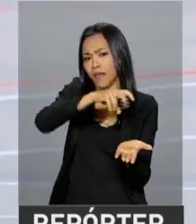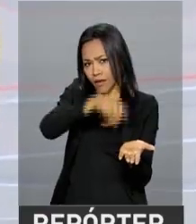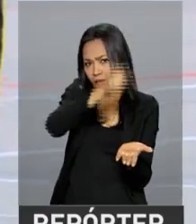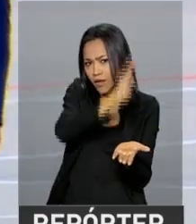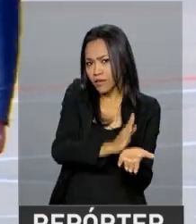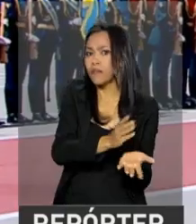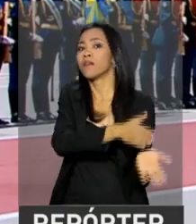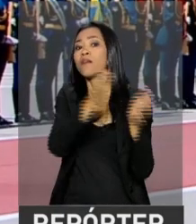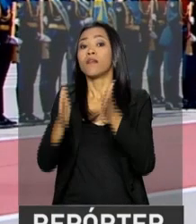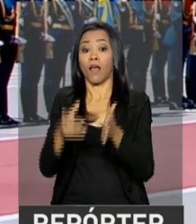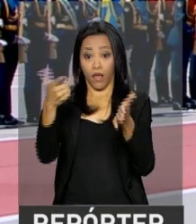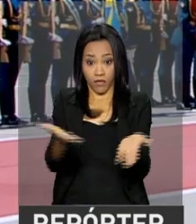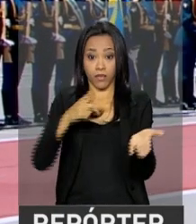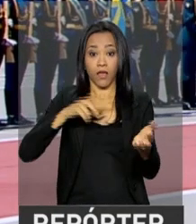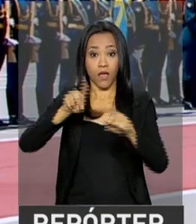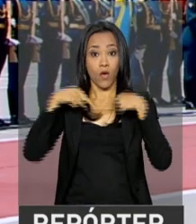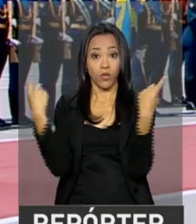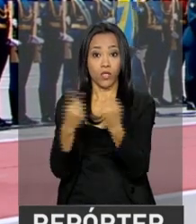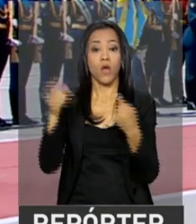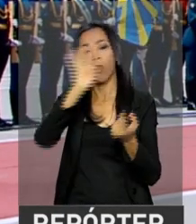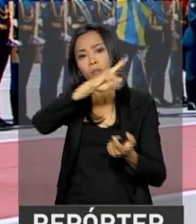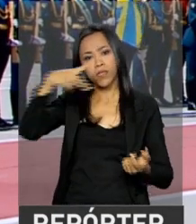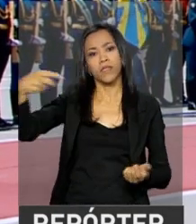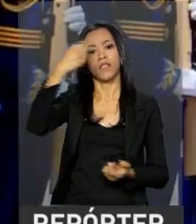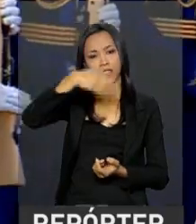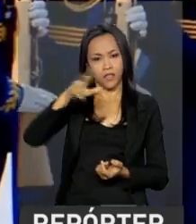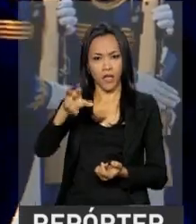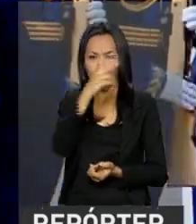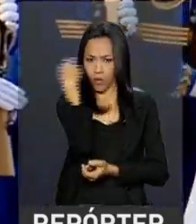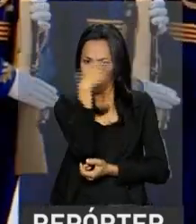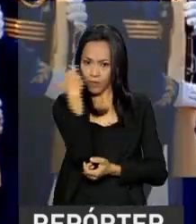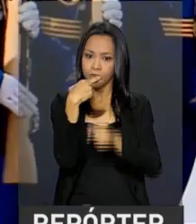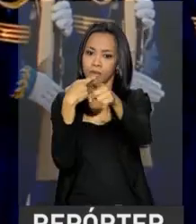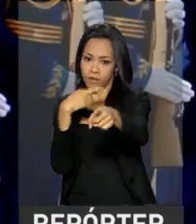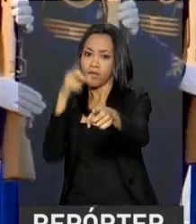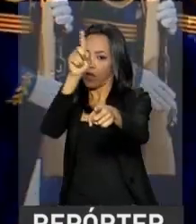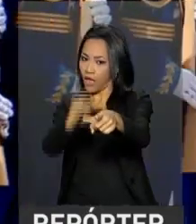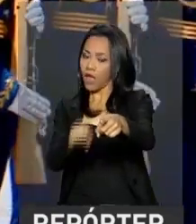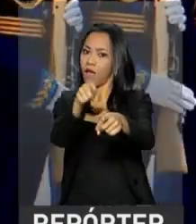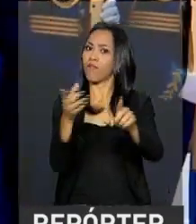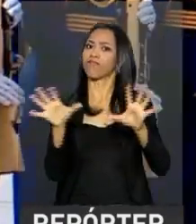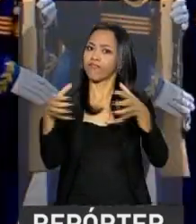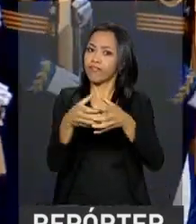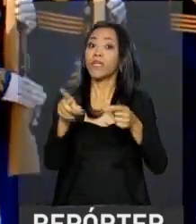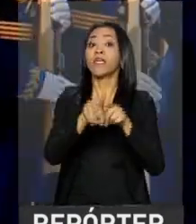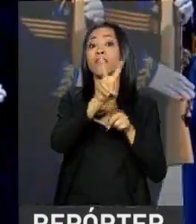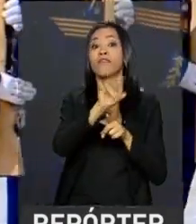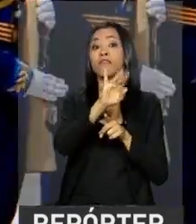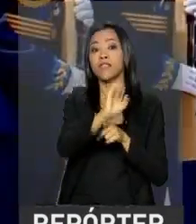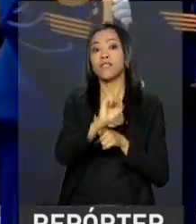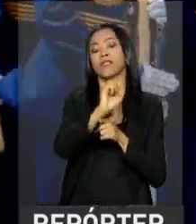desta terça-feira ele tem reuniões com o presidente da duma da Rússia que é um dos componentes do Legislativo do país e também com o vice-primeiro-ministro